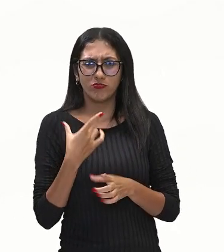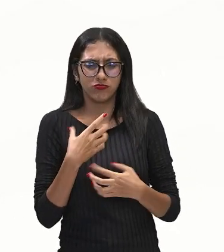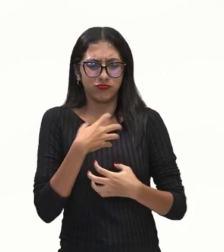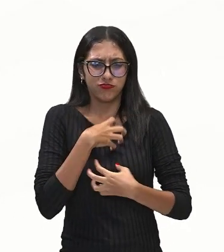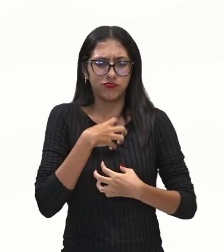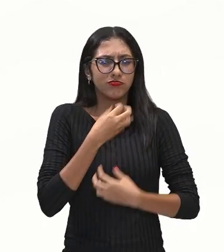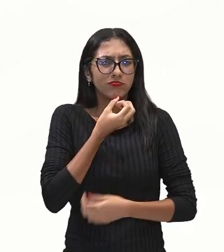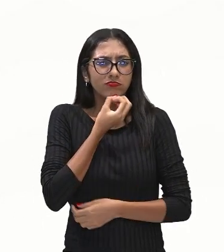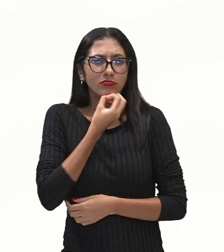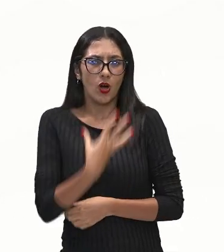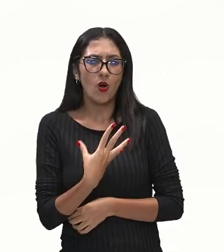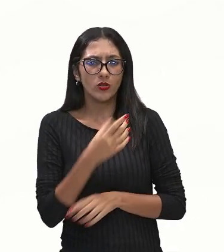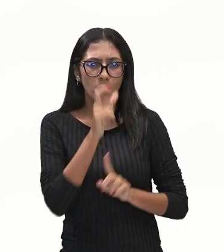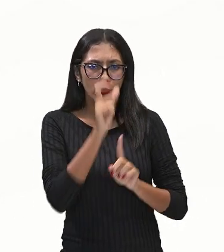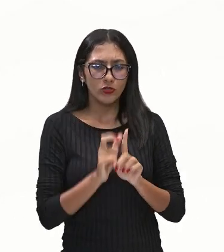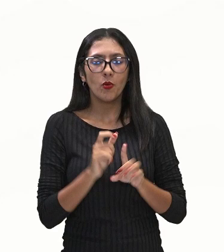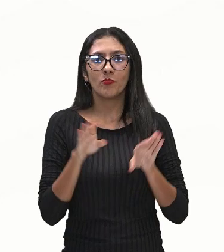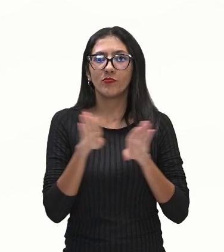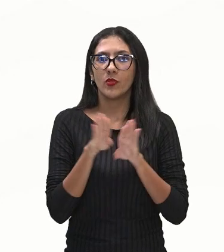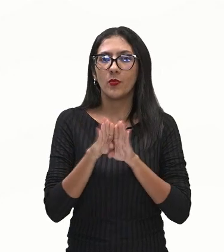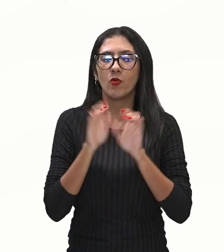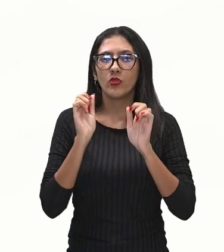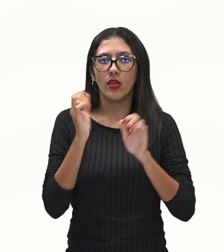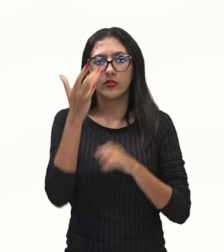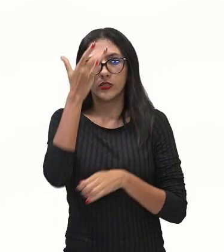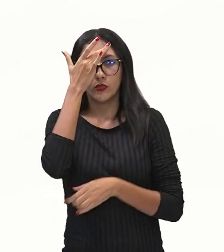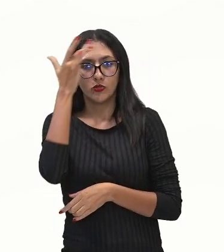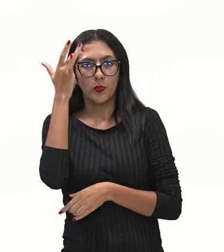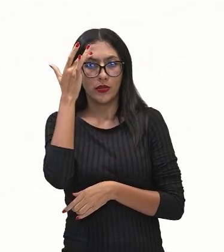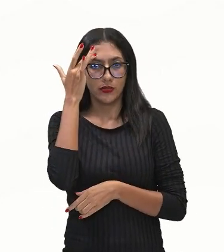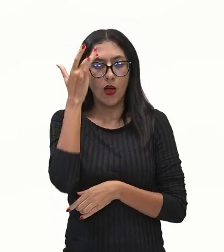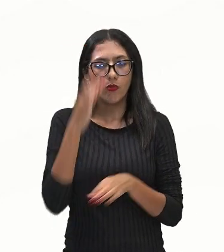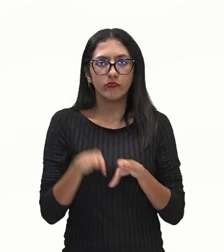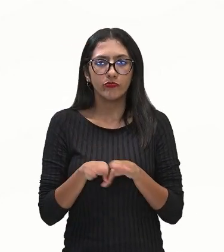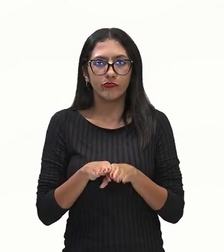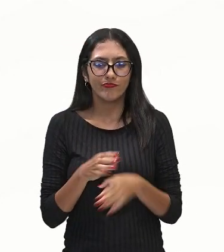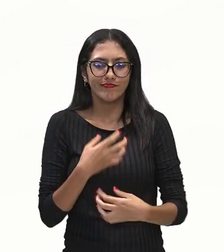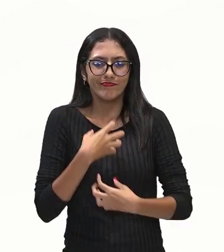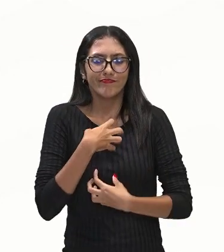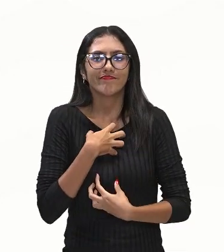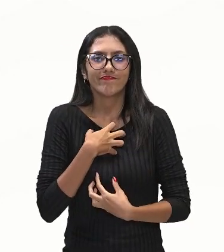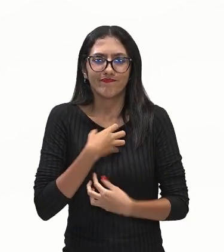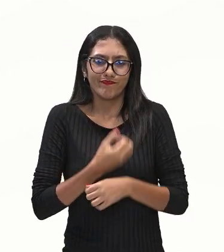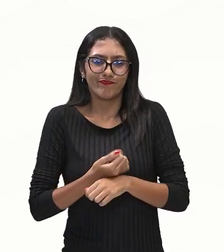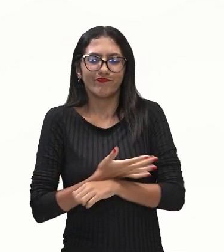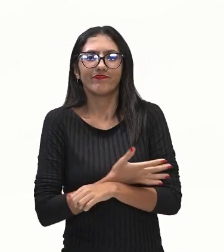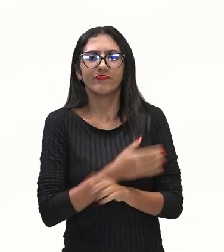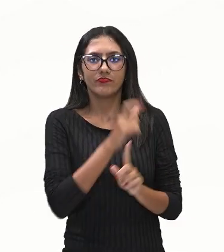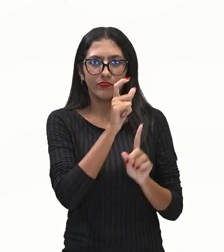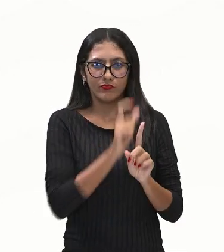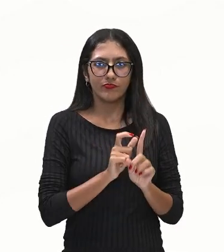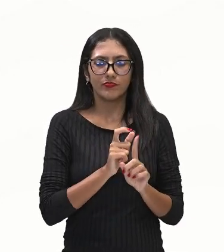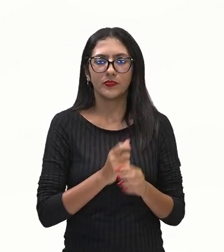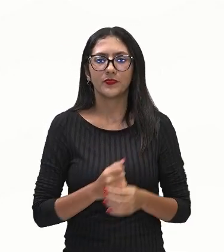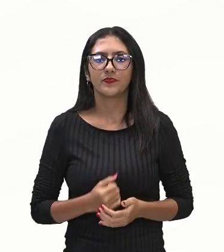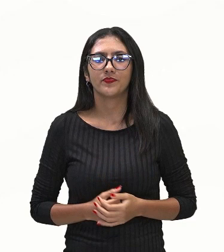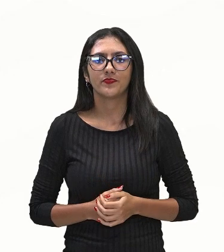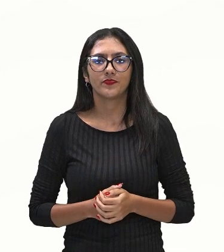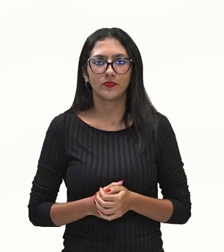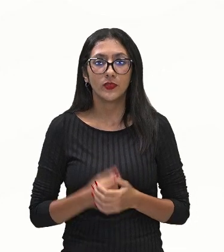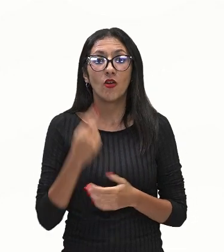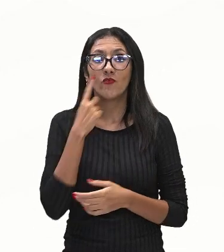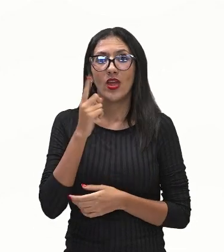do aspecto psicológico e emocional, ok? Agora perceba que esta é a ideia